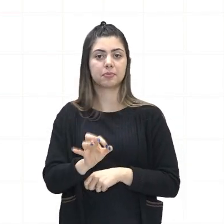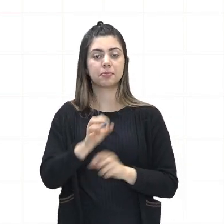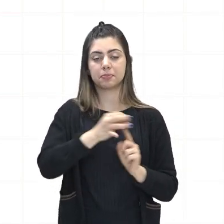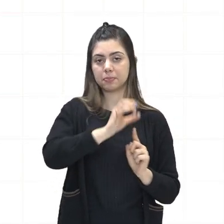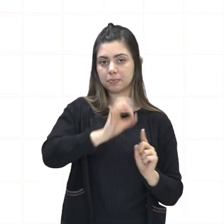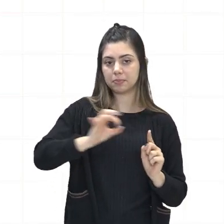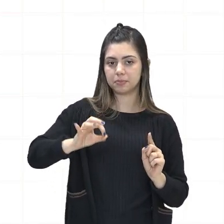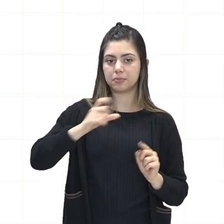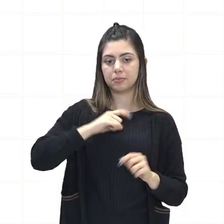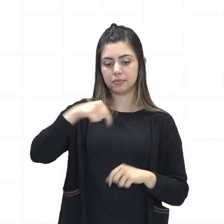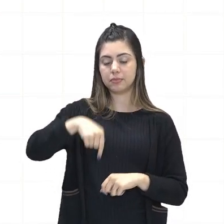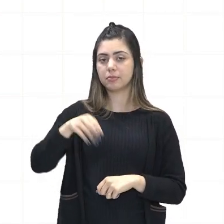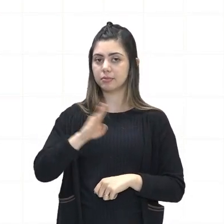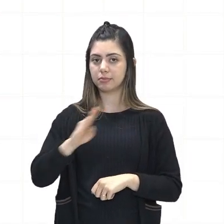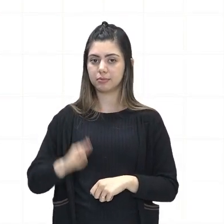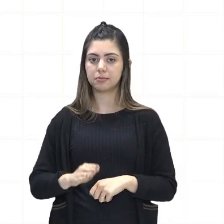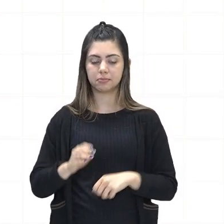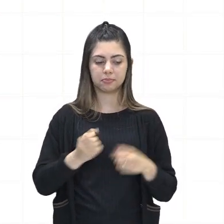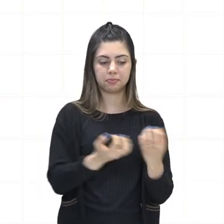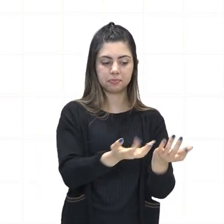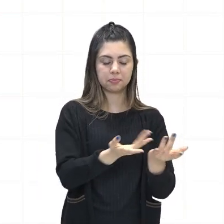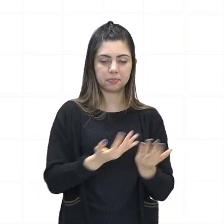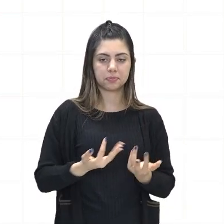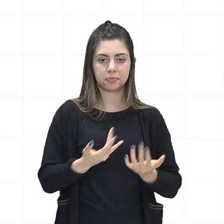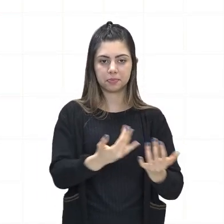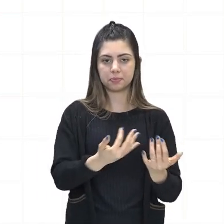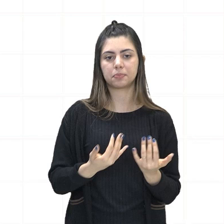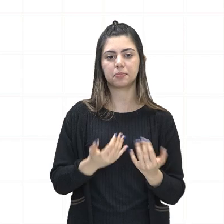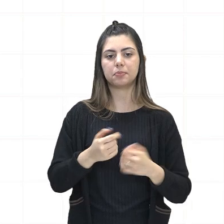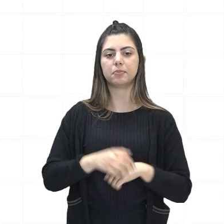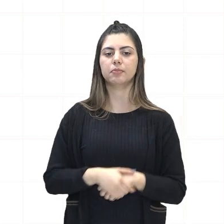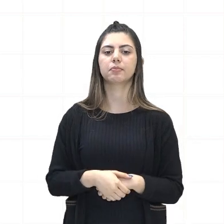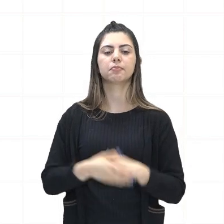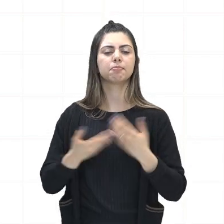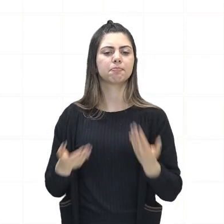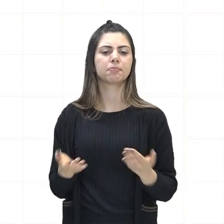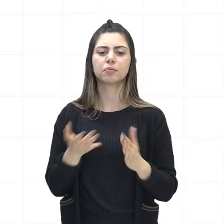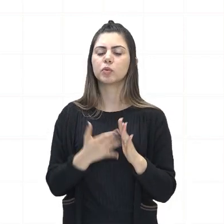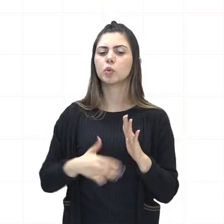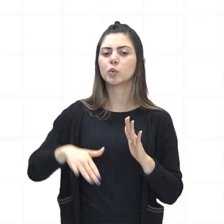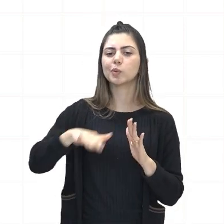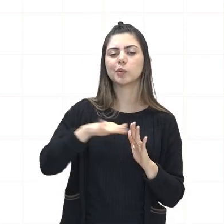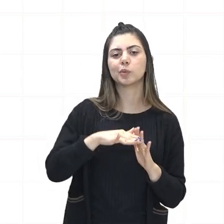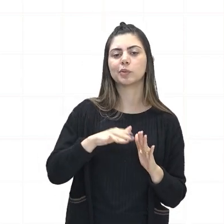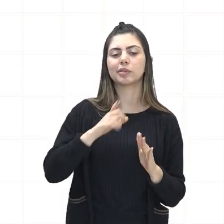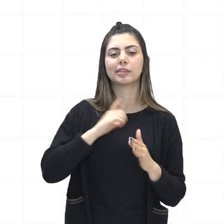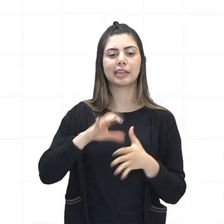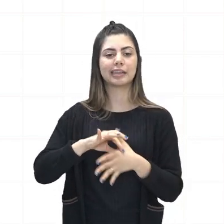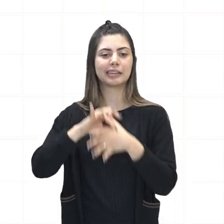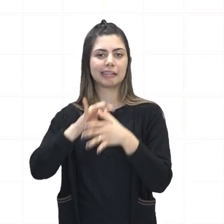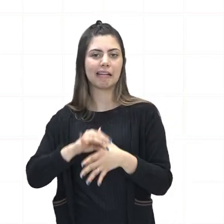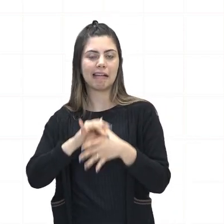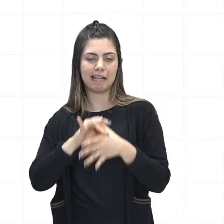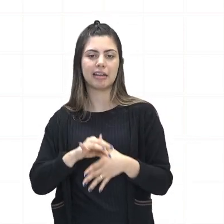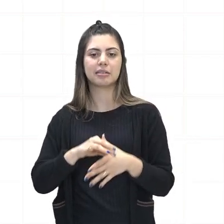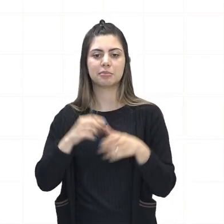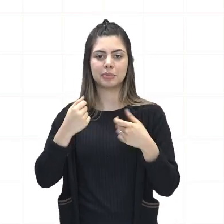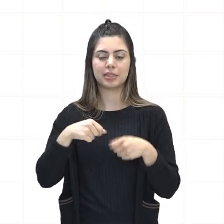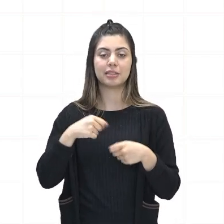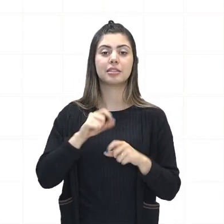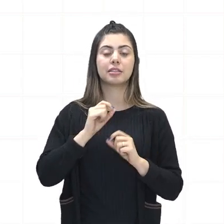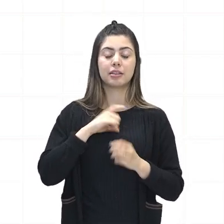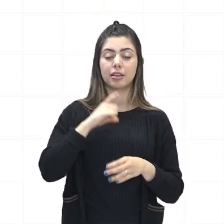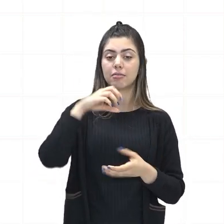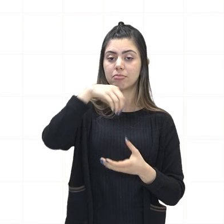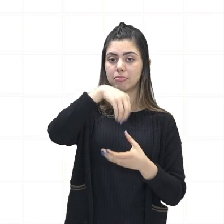que é produzida no Brasil e tudo praticamente que sai de carne, que tem que passar por um caminhão refrigerado